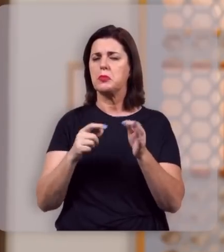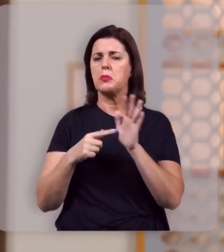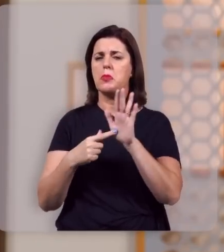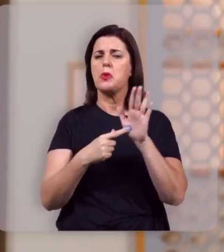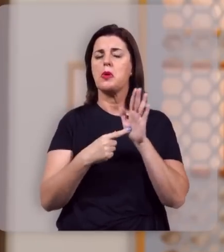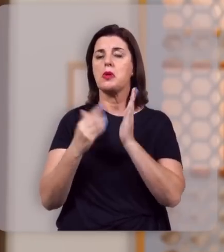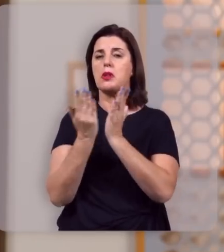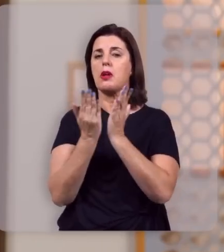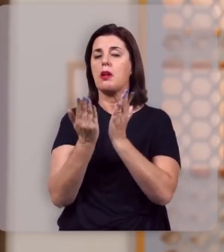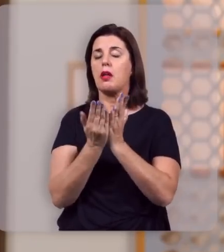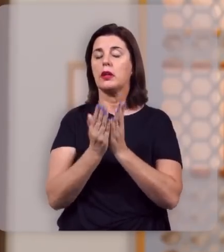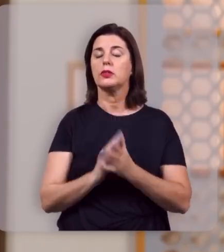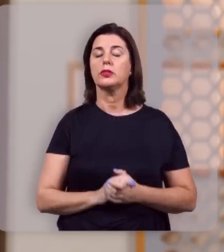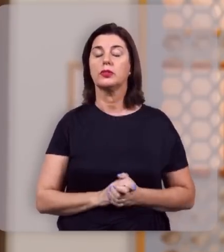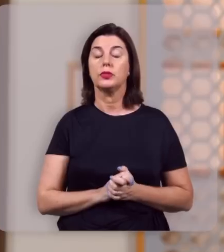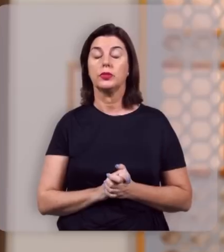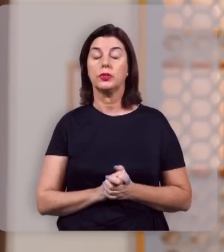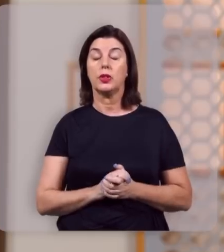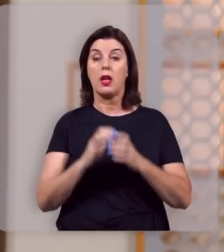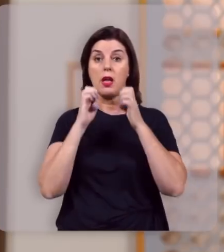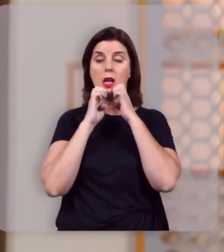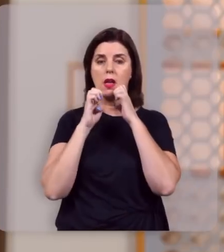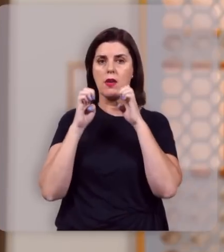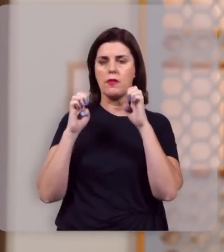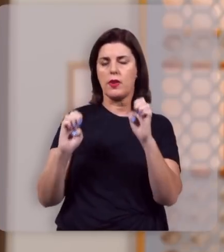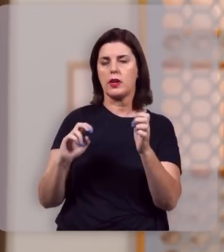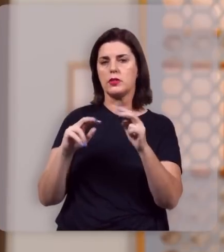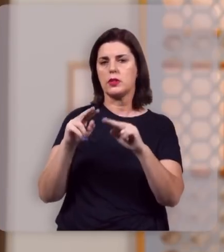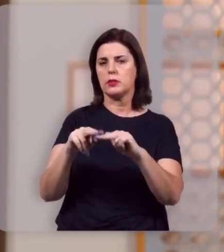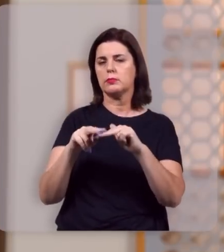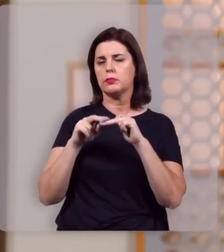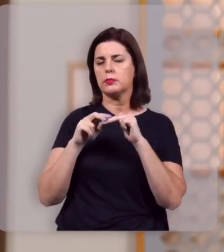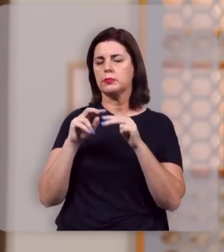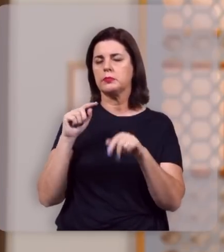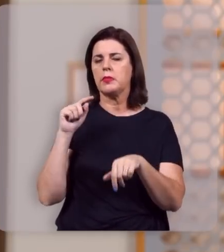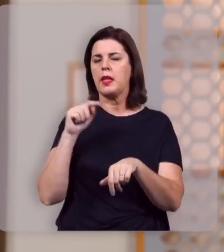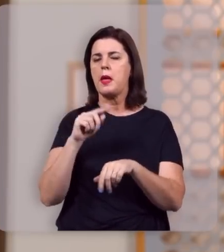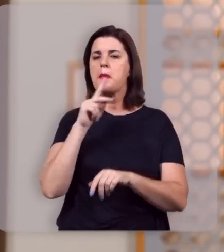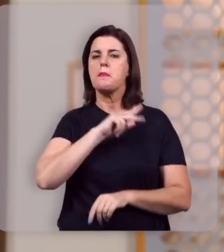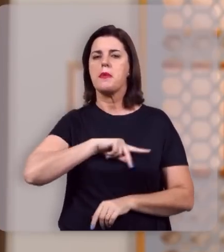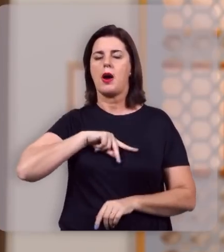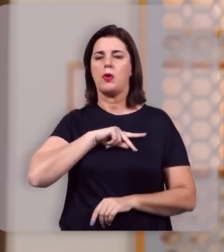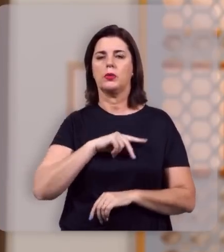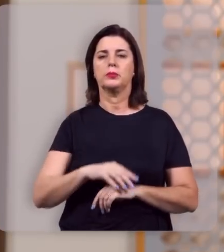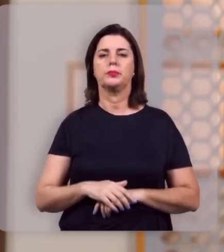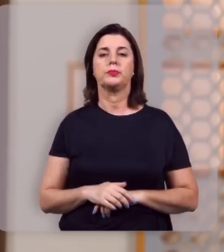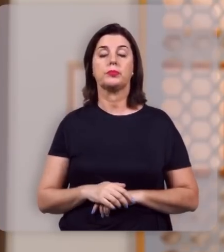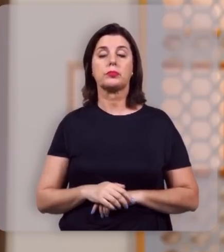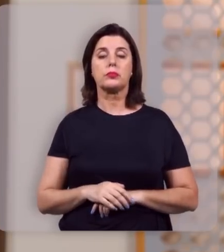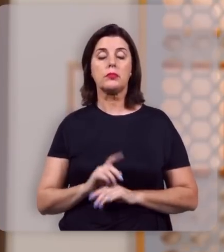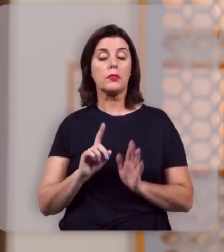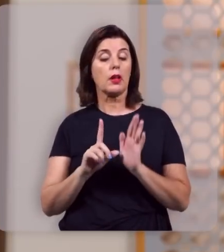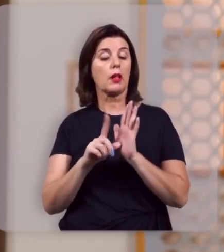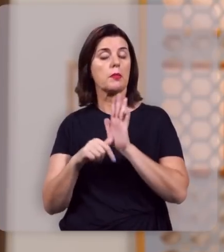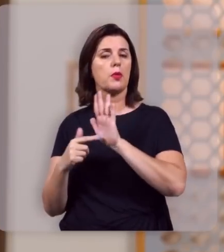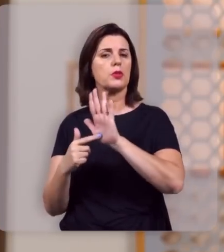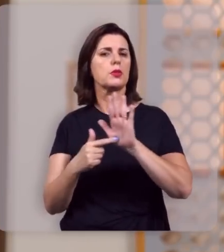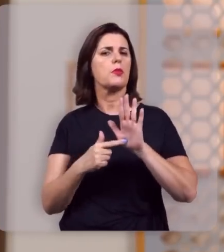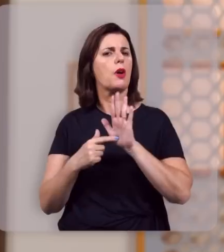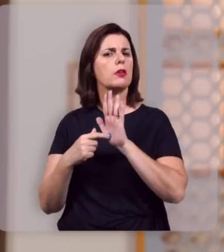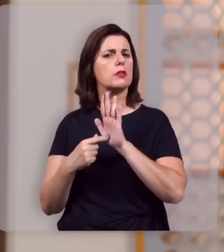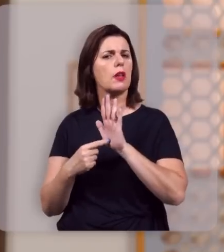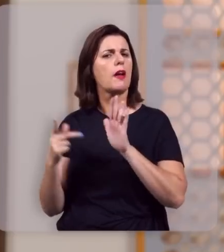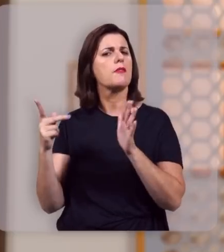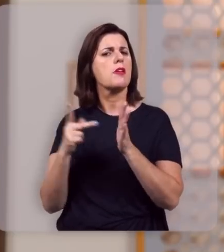Manifesto Cristão, ou Evangelho, segundo Paulo, depois de mostrar a realidade